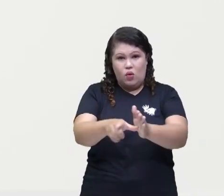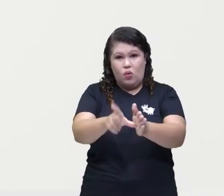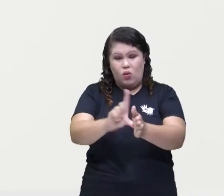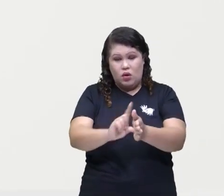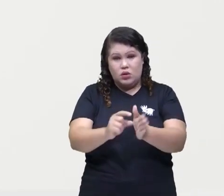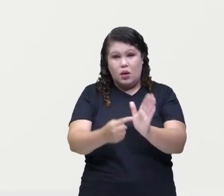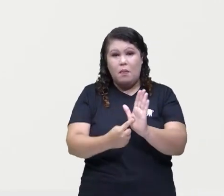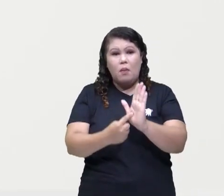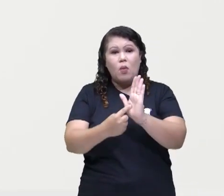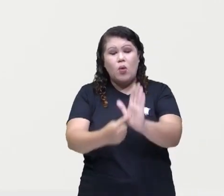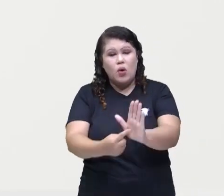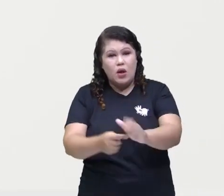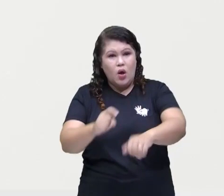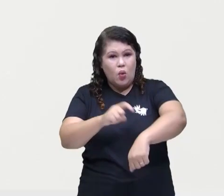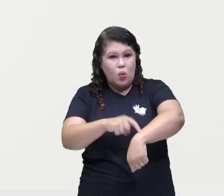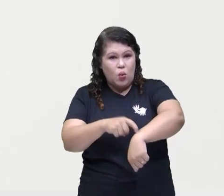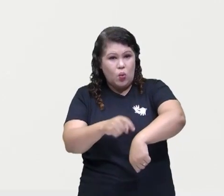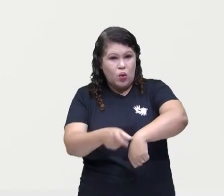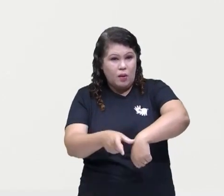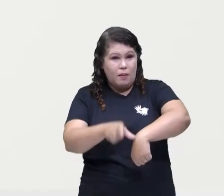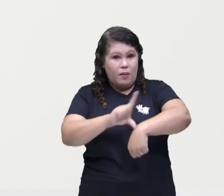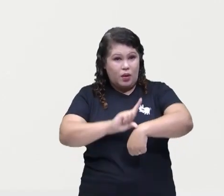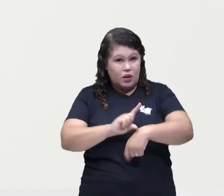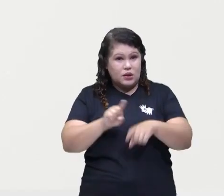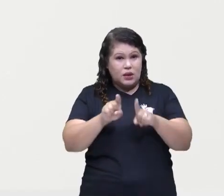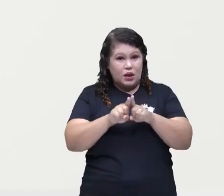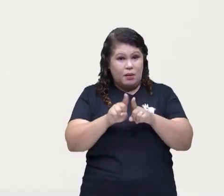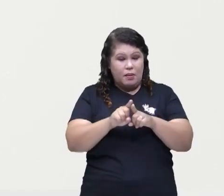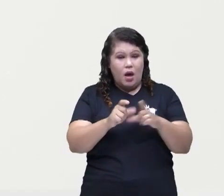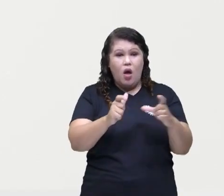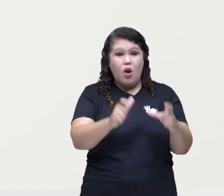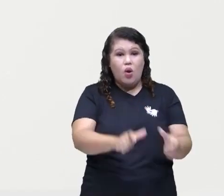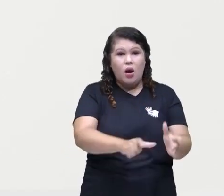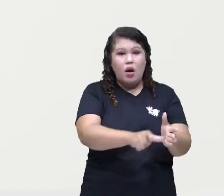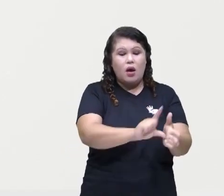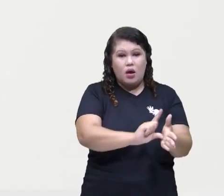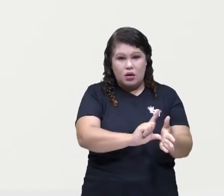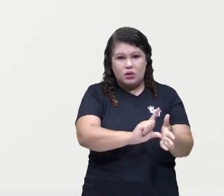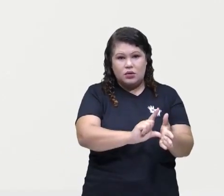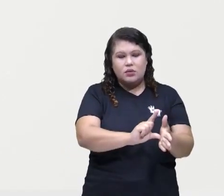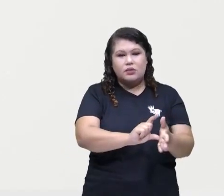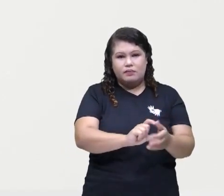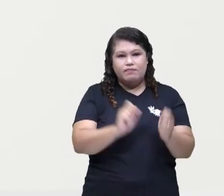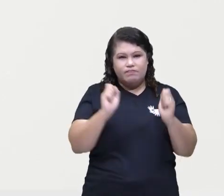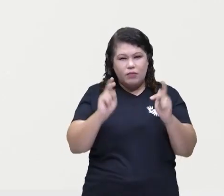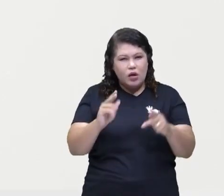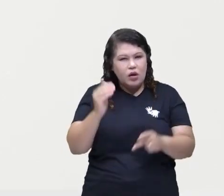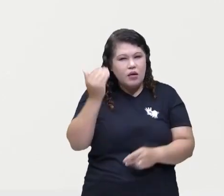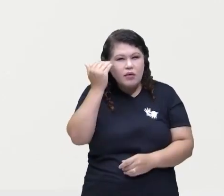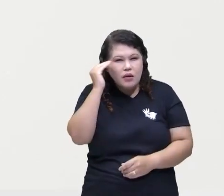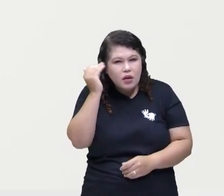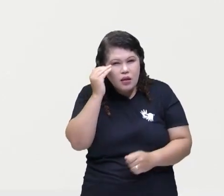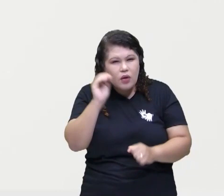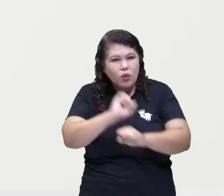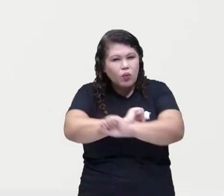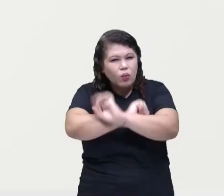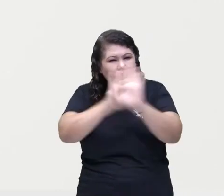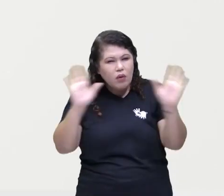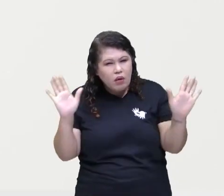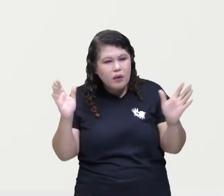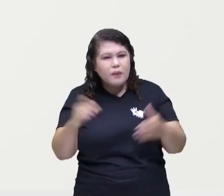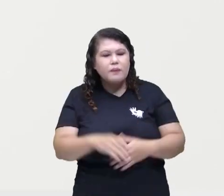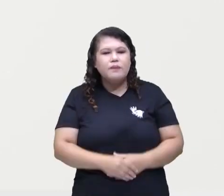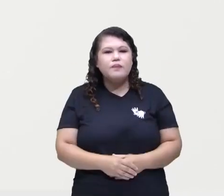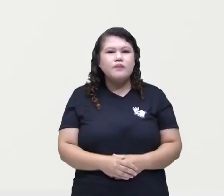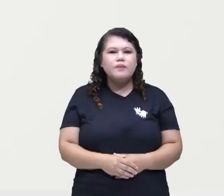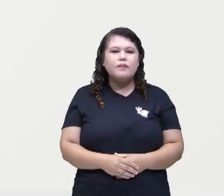um tempo ou lugar anterior. Conseguiram compreender? Então vamos lá